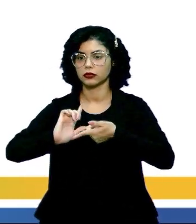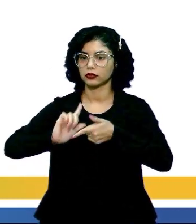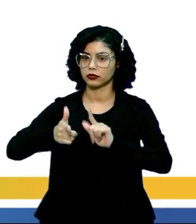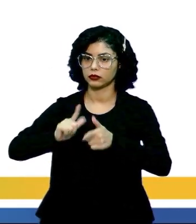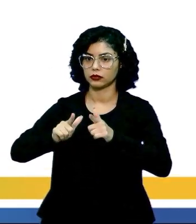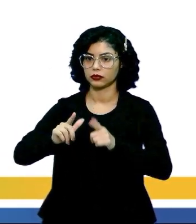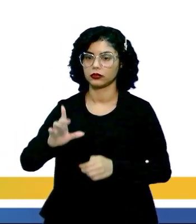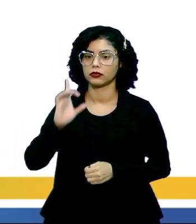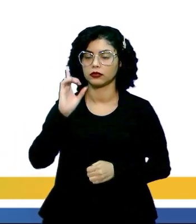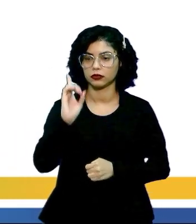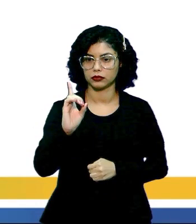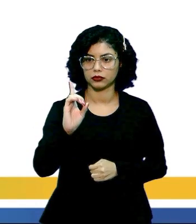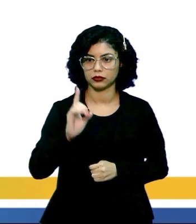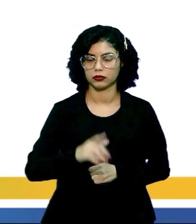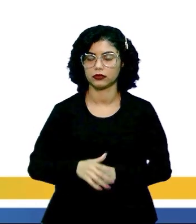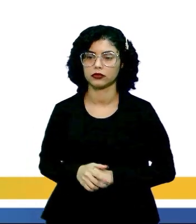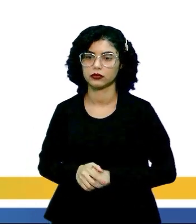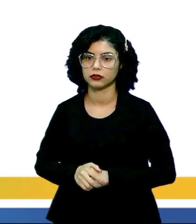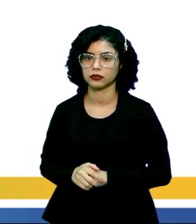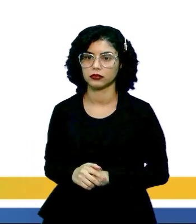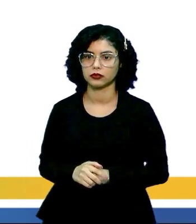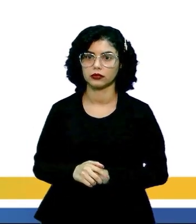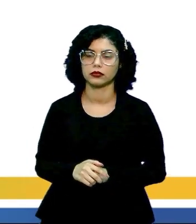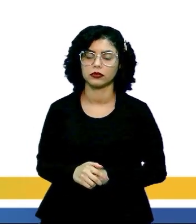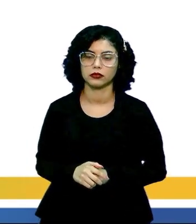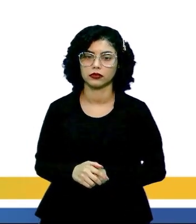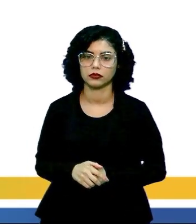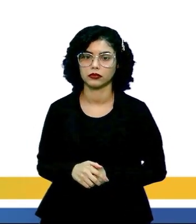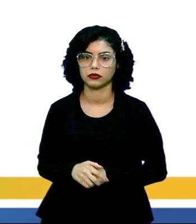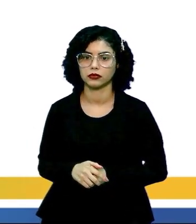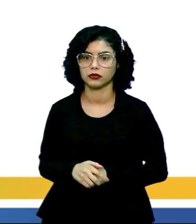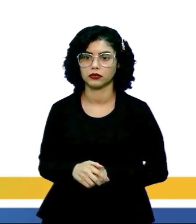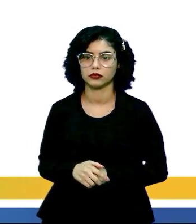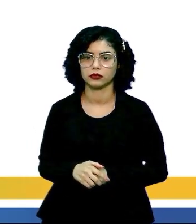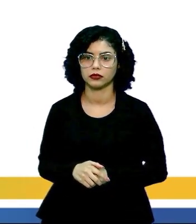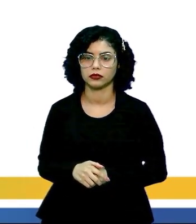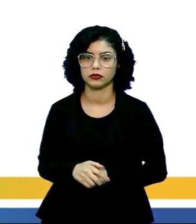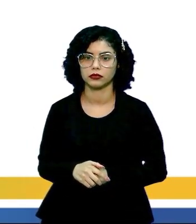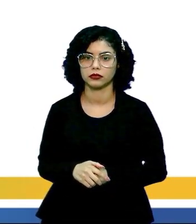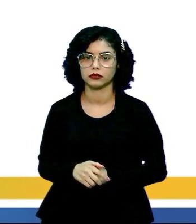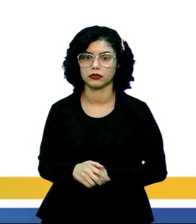Portanto, aí, a nossa alternativa correta é a letra D.